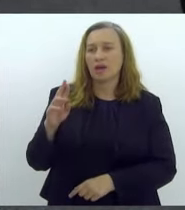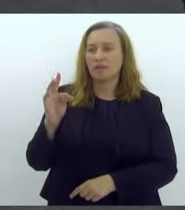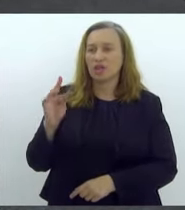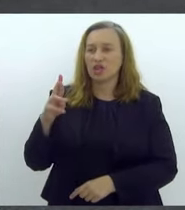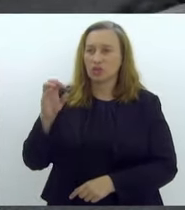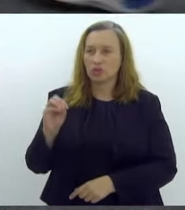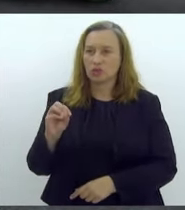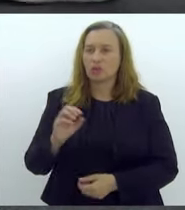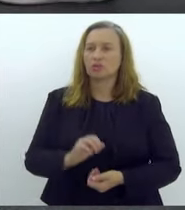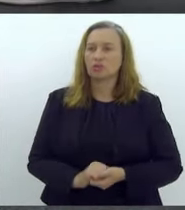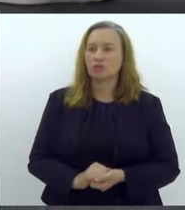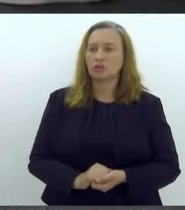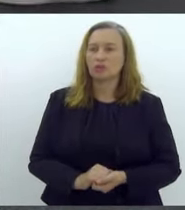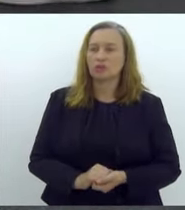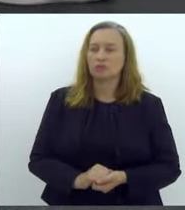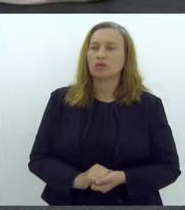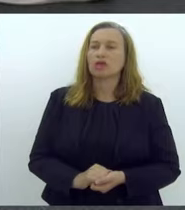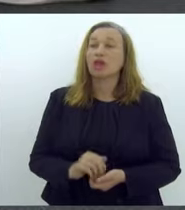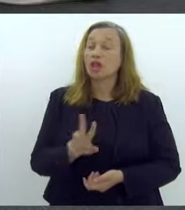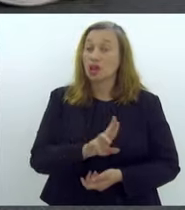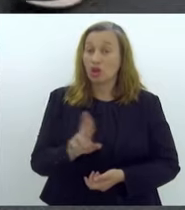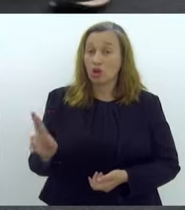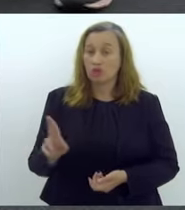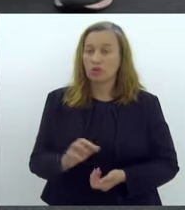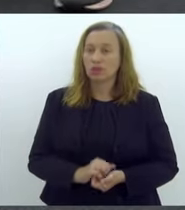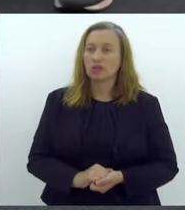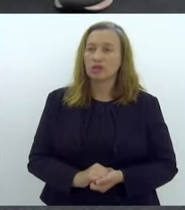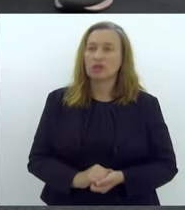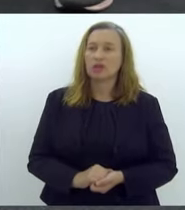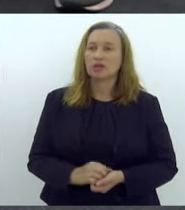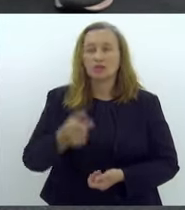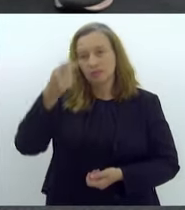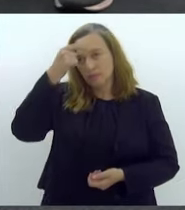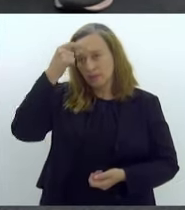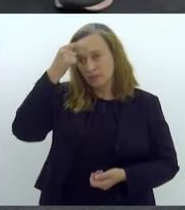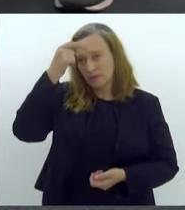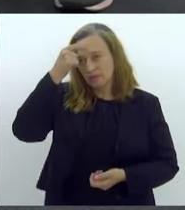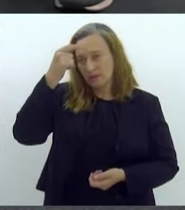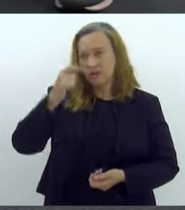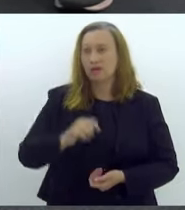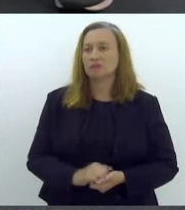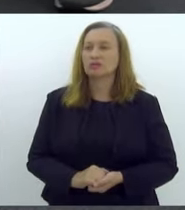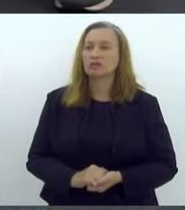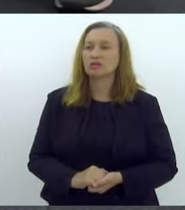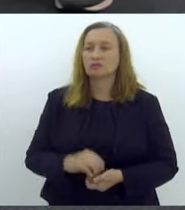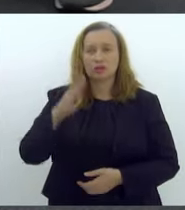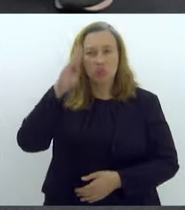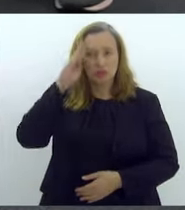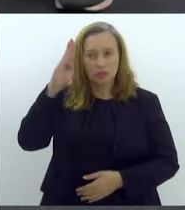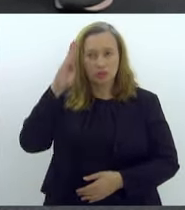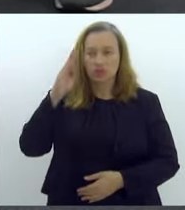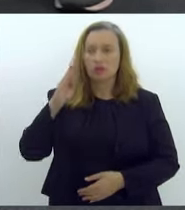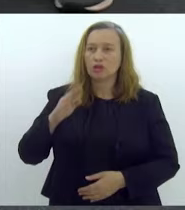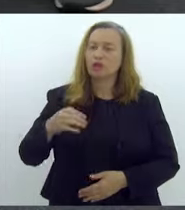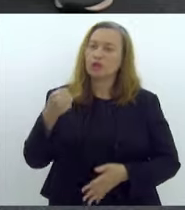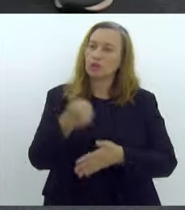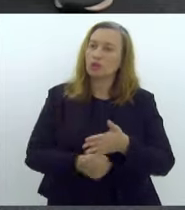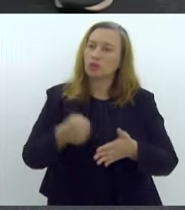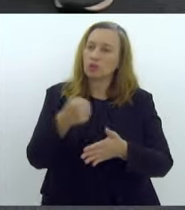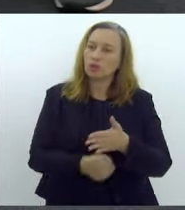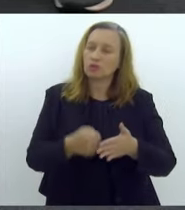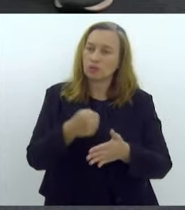batalhão de polícia do Exército. Em nome da memória desses combativos soldados que lutaram não só